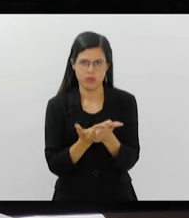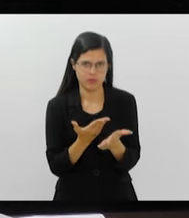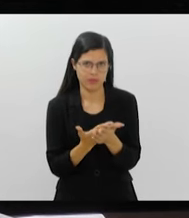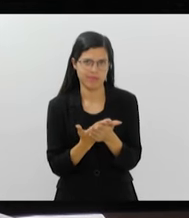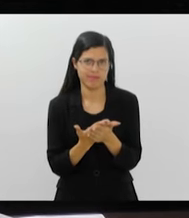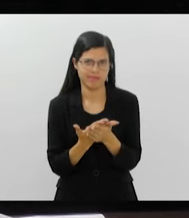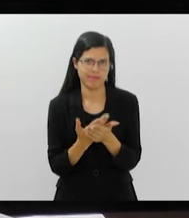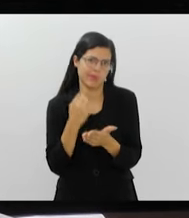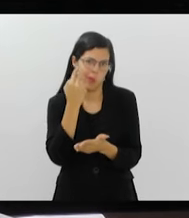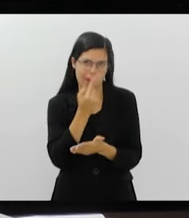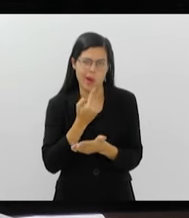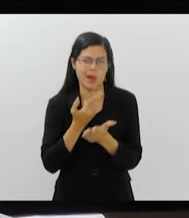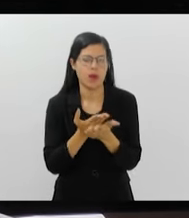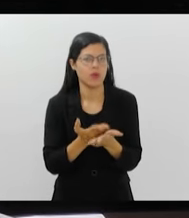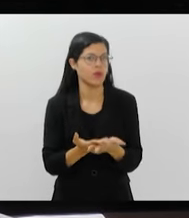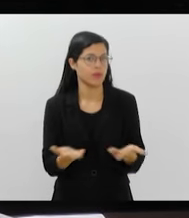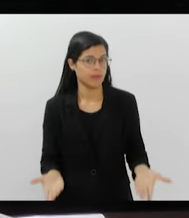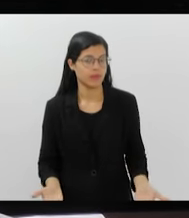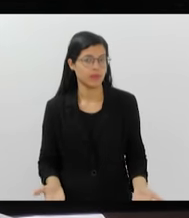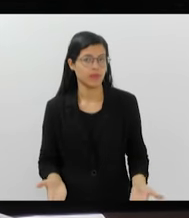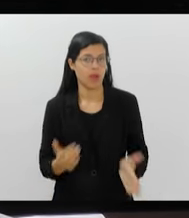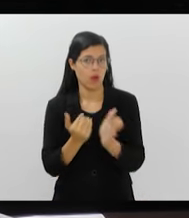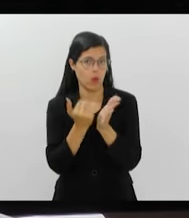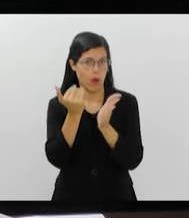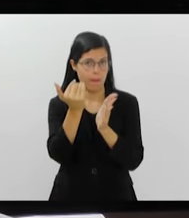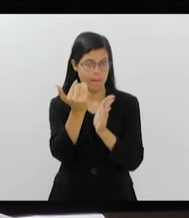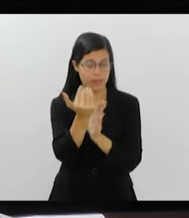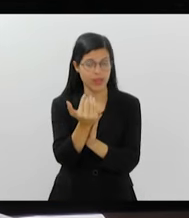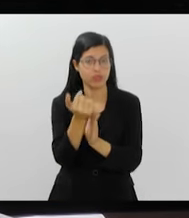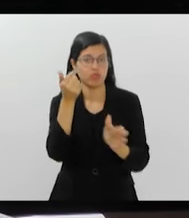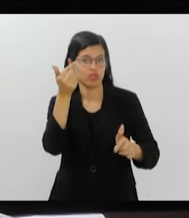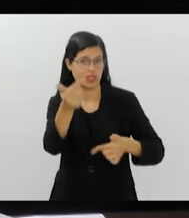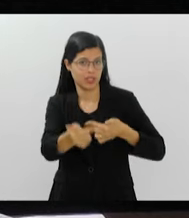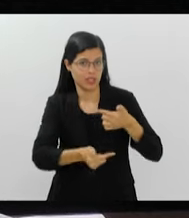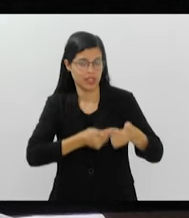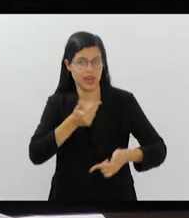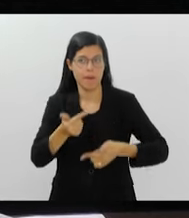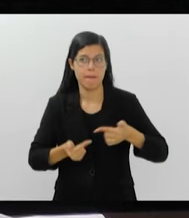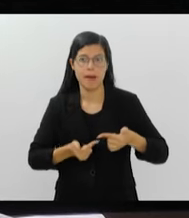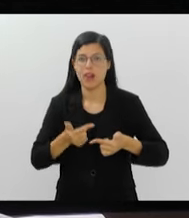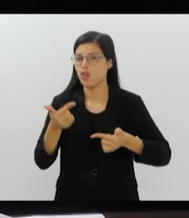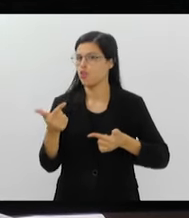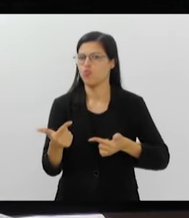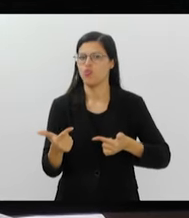primeiro, um aumento de carga horária sem um aumento